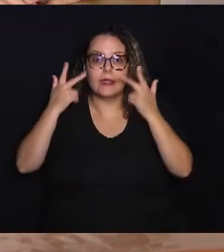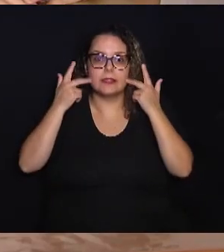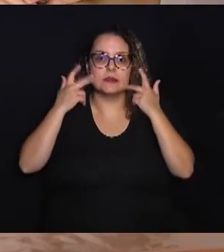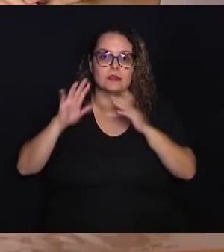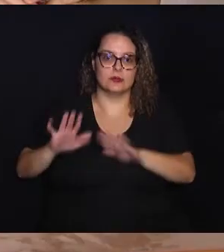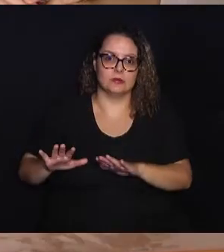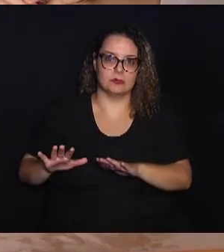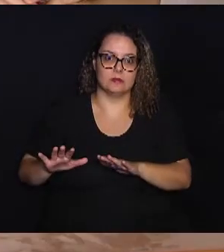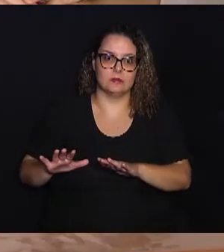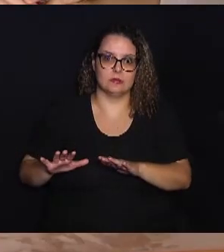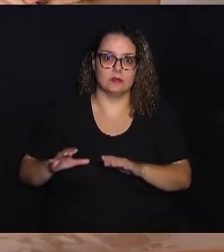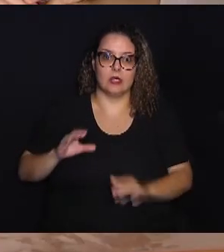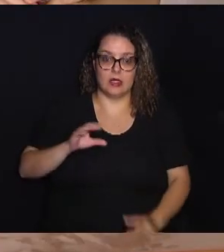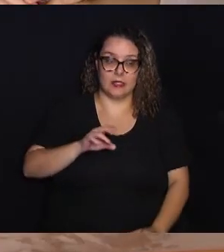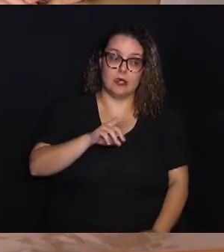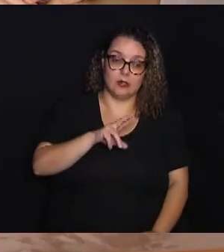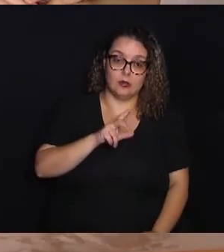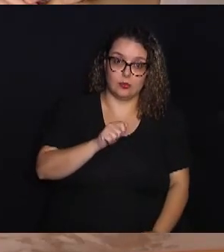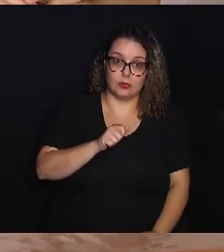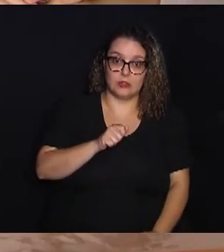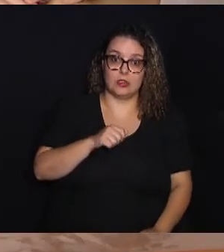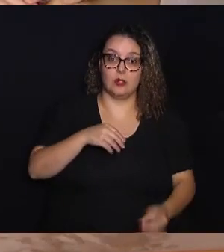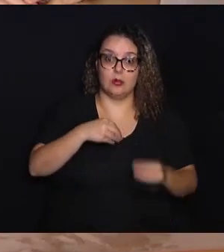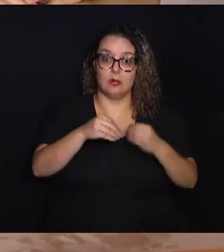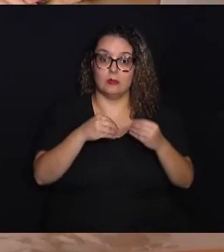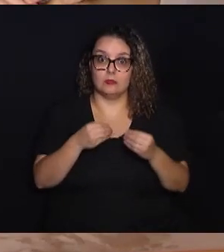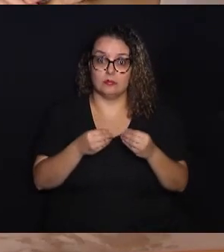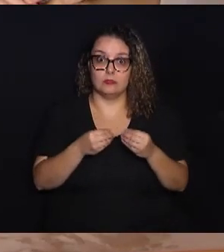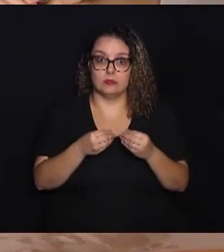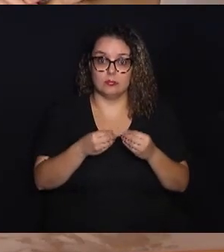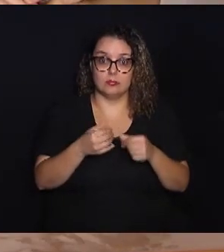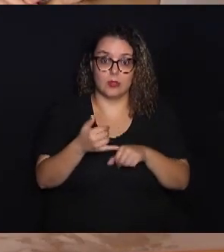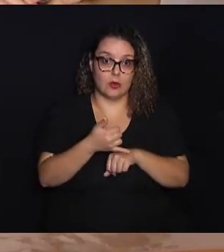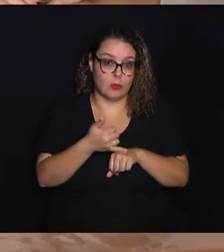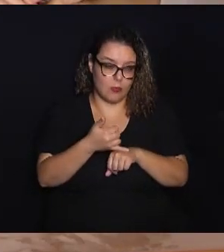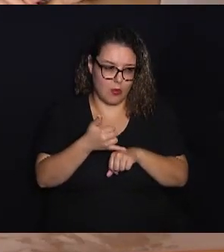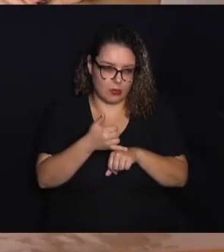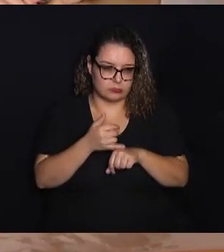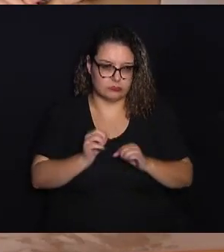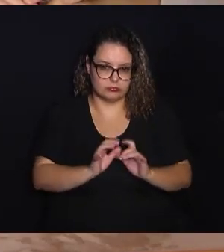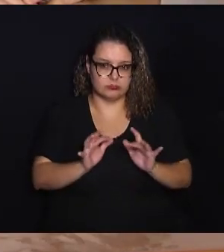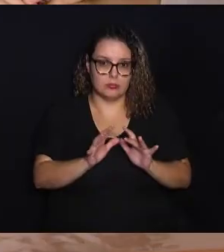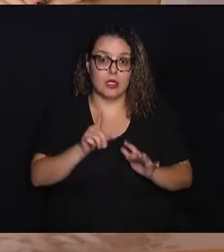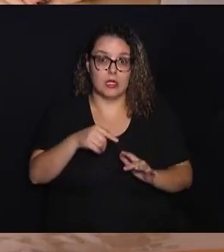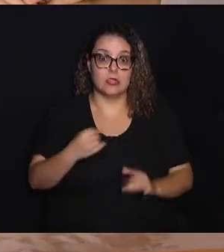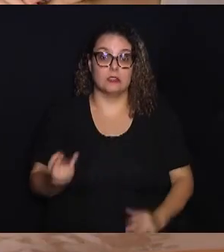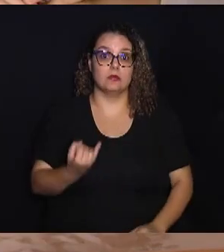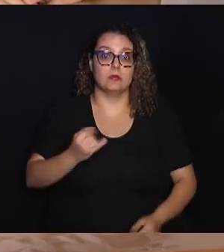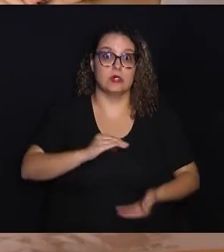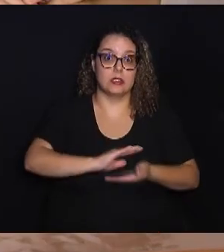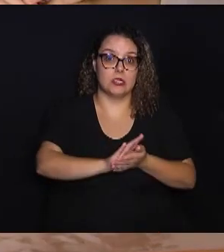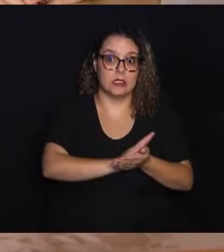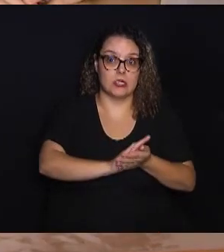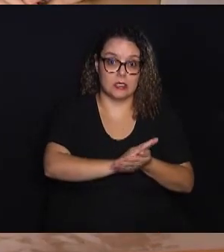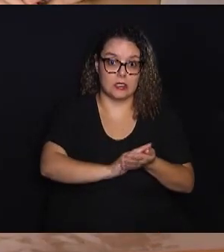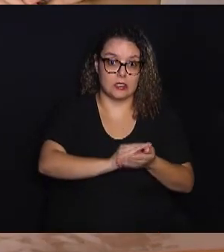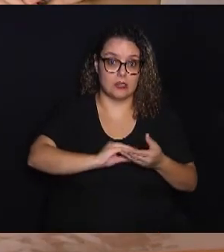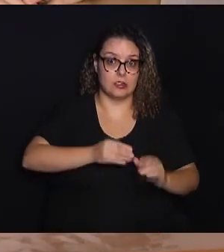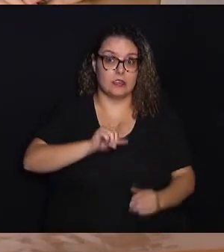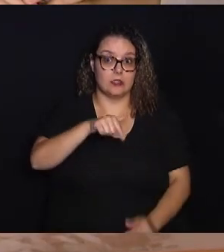mais condicionada. Isso. Tem problema ou não? Misturar aqui não tem problema. Quando eu